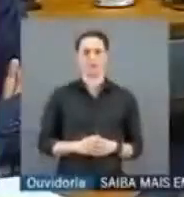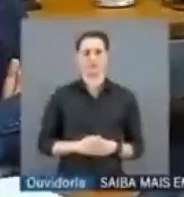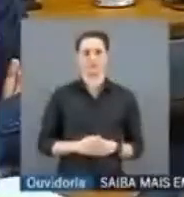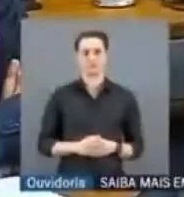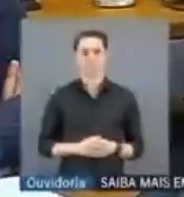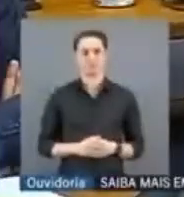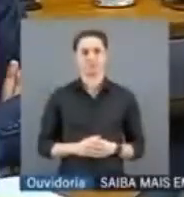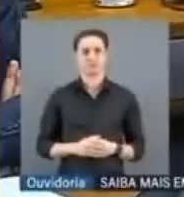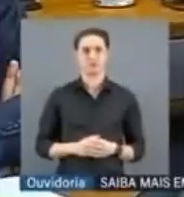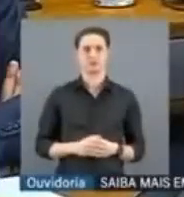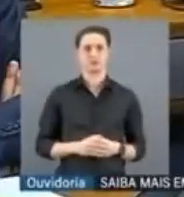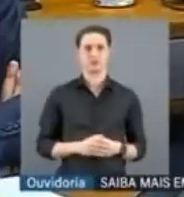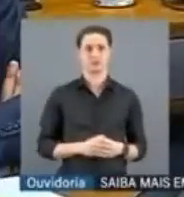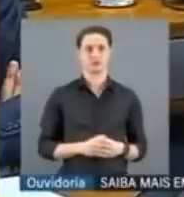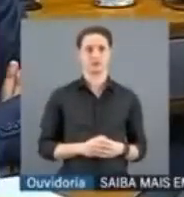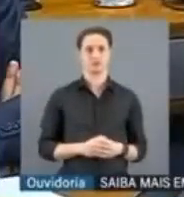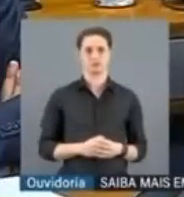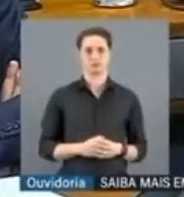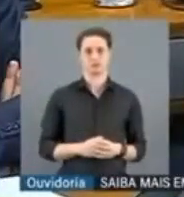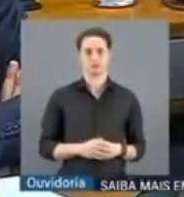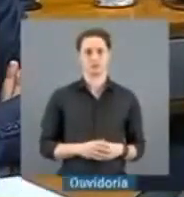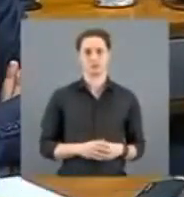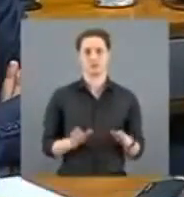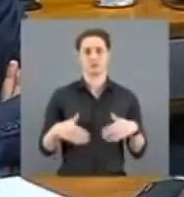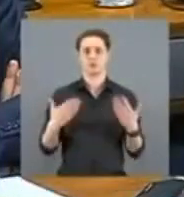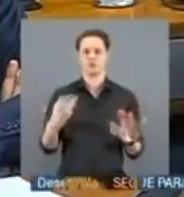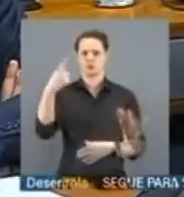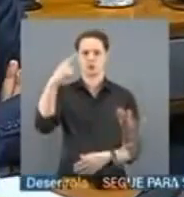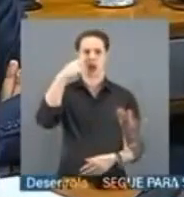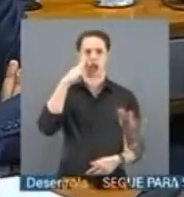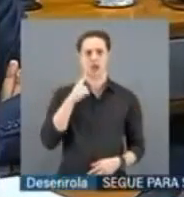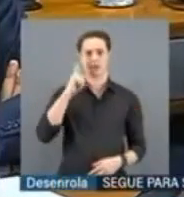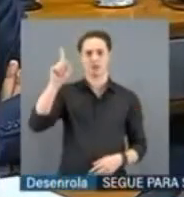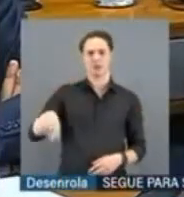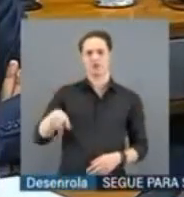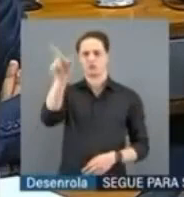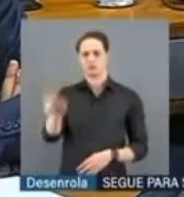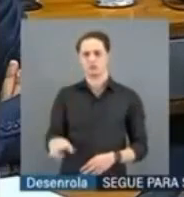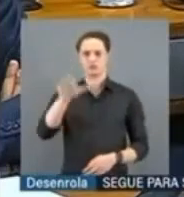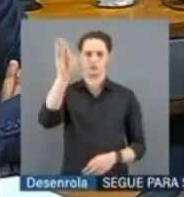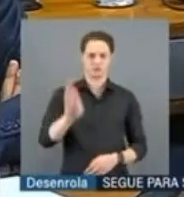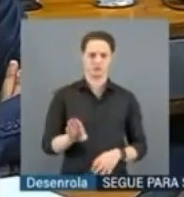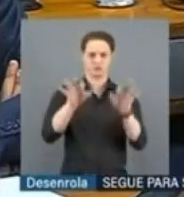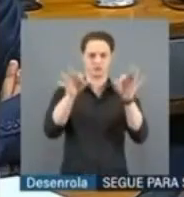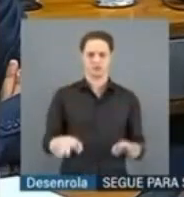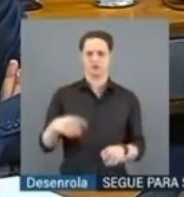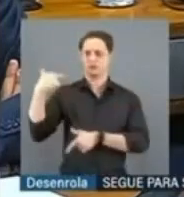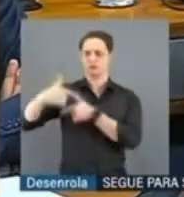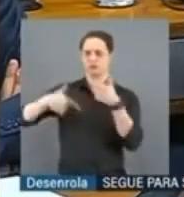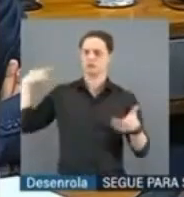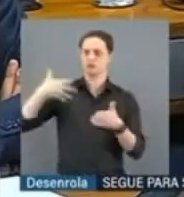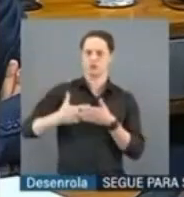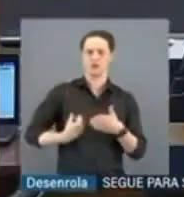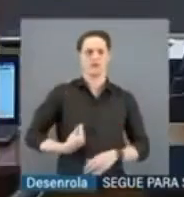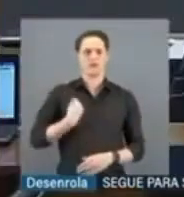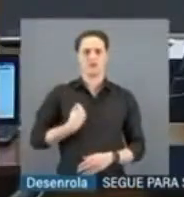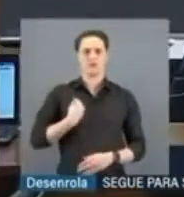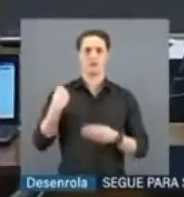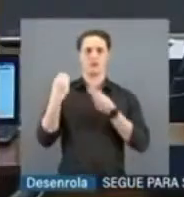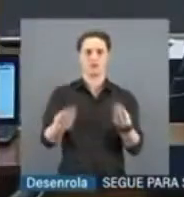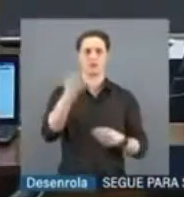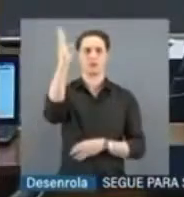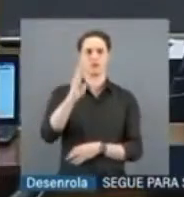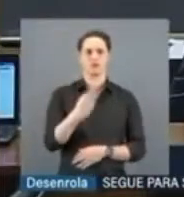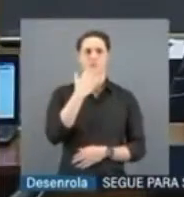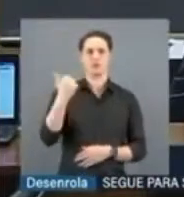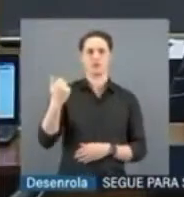Suas lágrimas, senhor Energino. Seu Gino, eu sou assinador. São lágrimas de um brasileiro honesto que trabalhou a sua vida toda para deixar um Brasil melhor para os seus